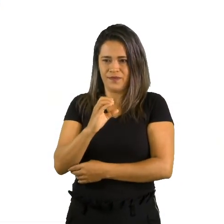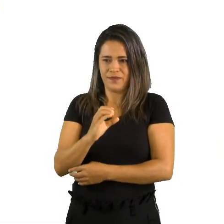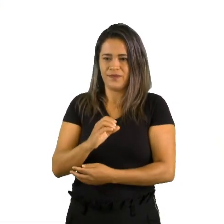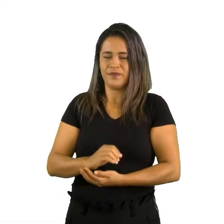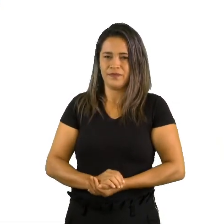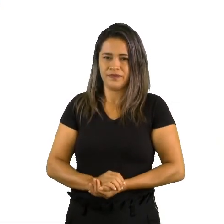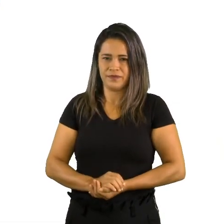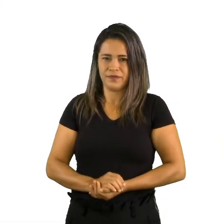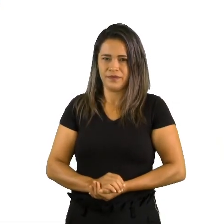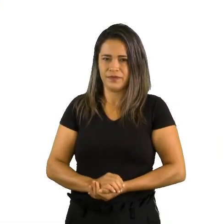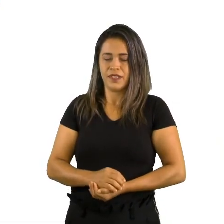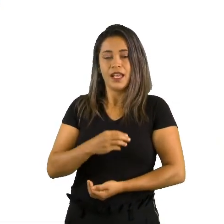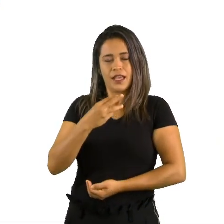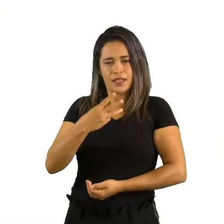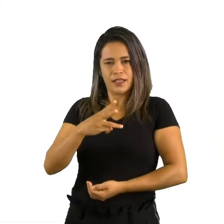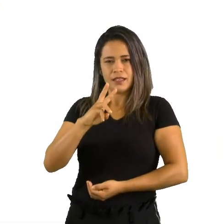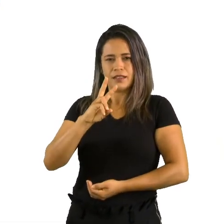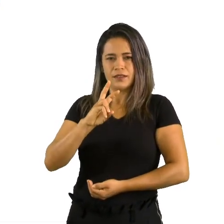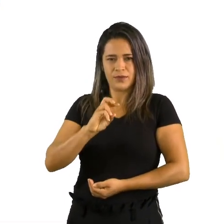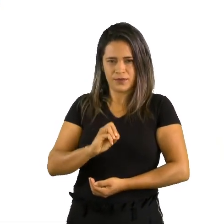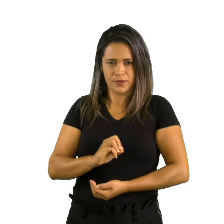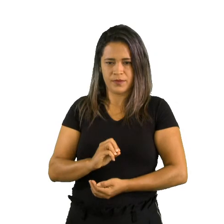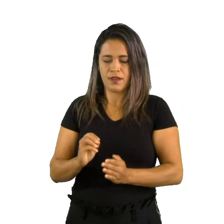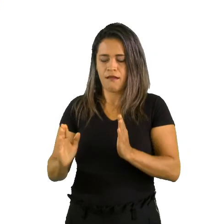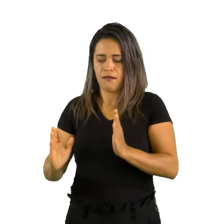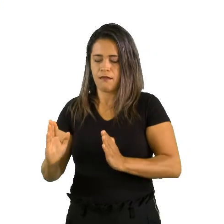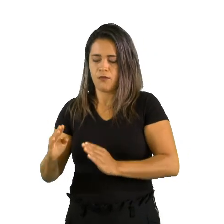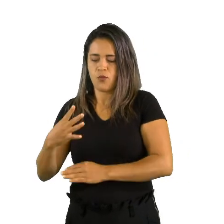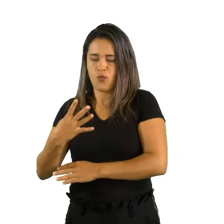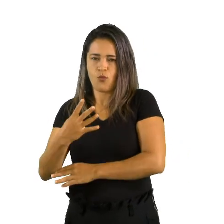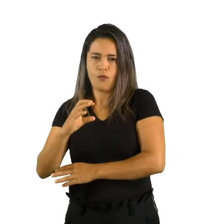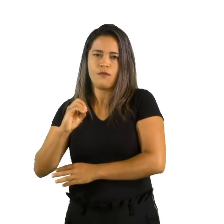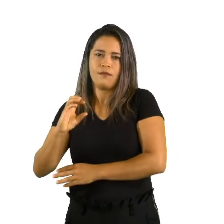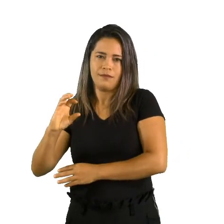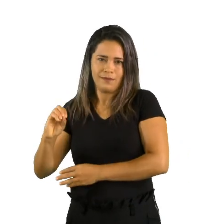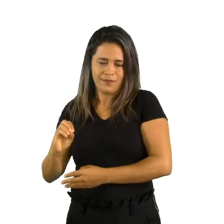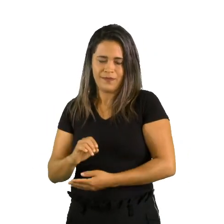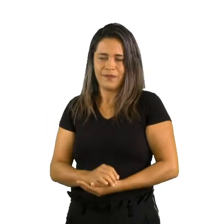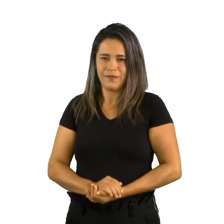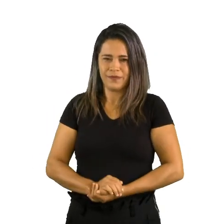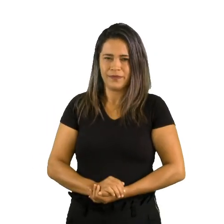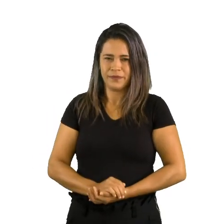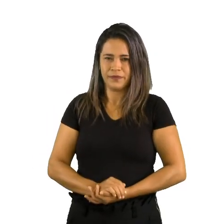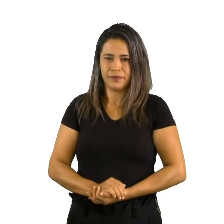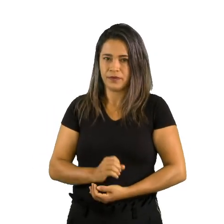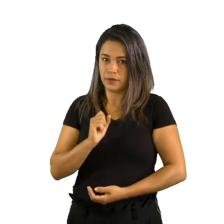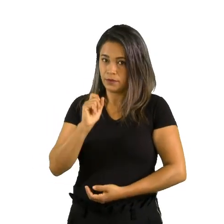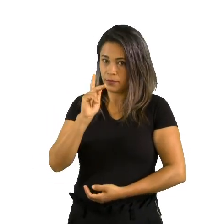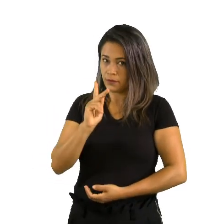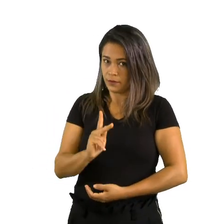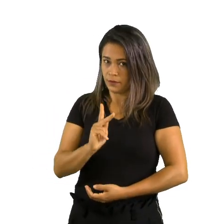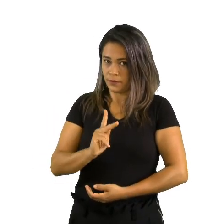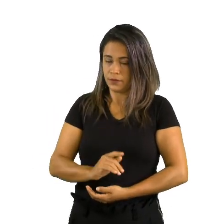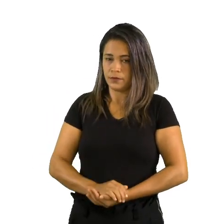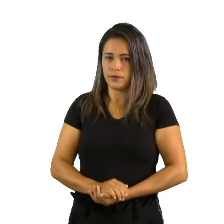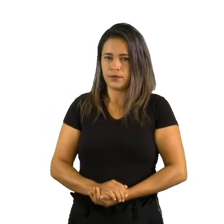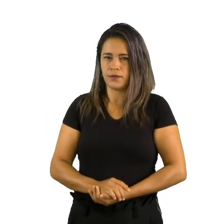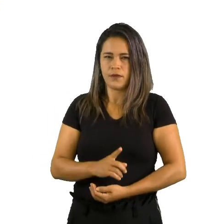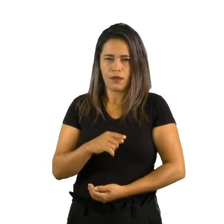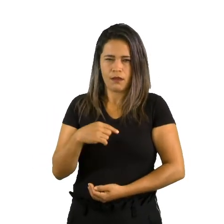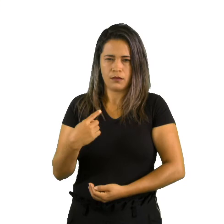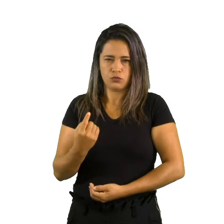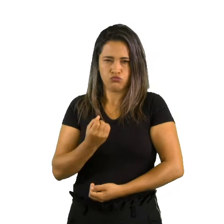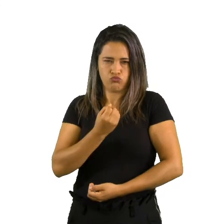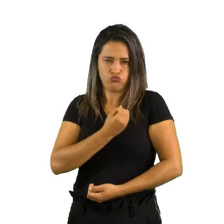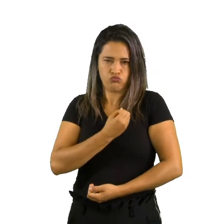C, 350 a 400. Ok, pessoal? Esses números, eles não